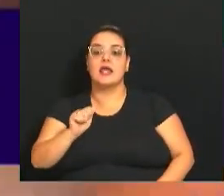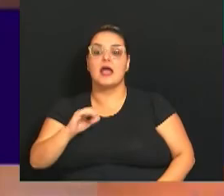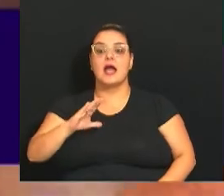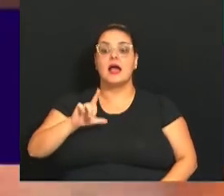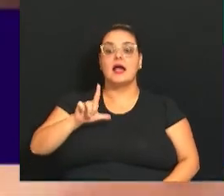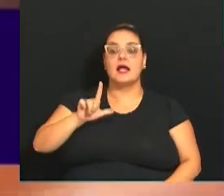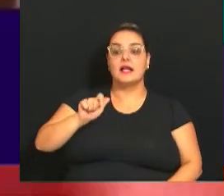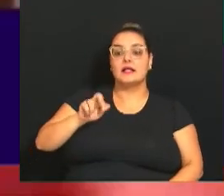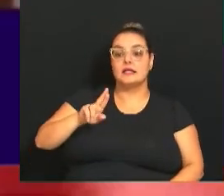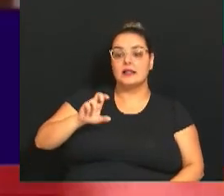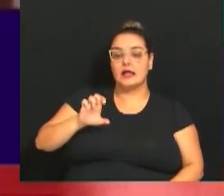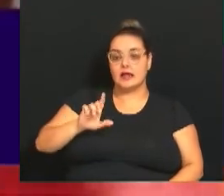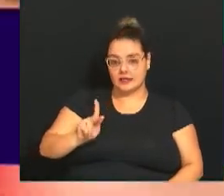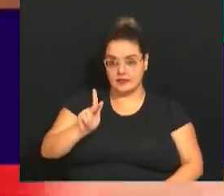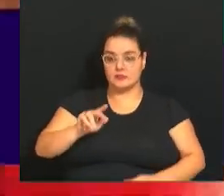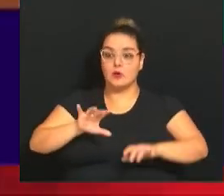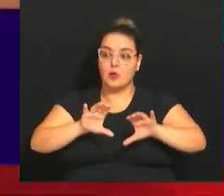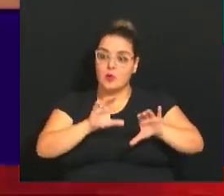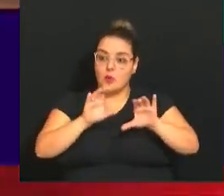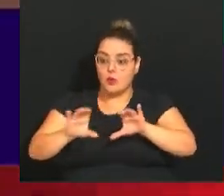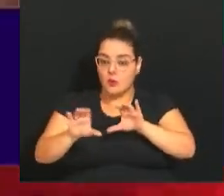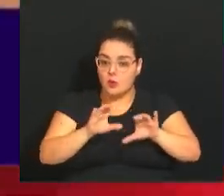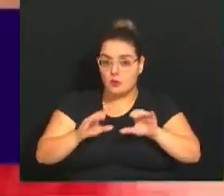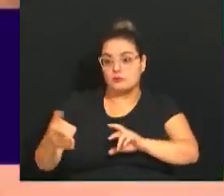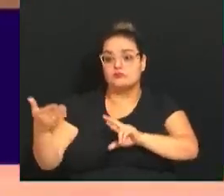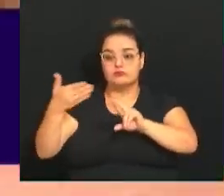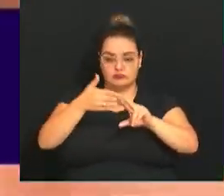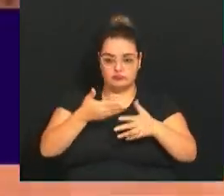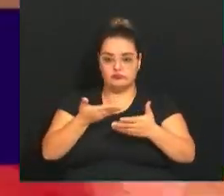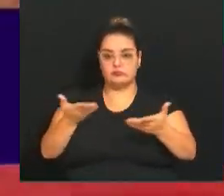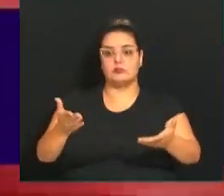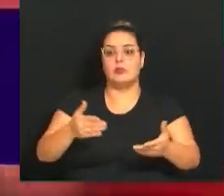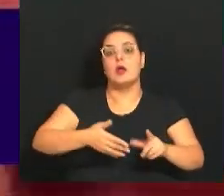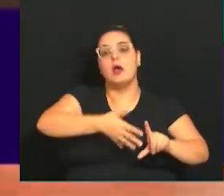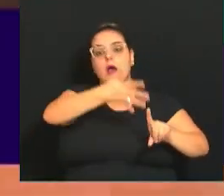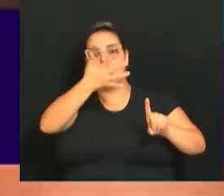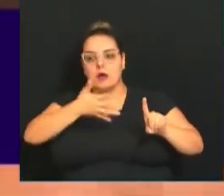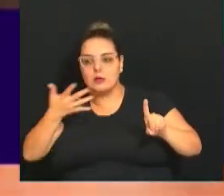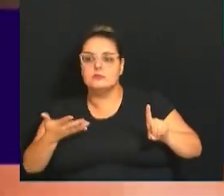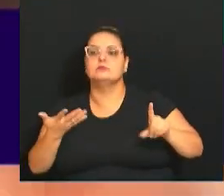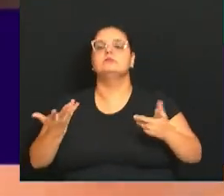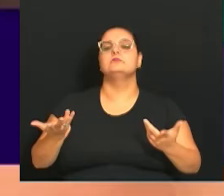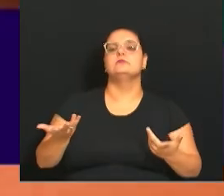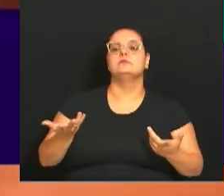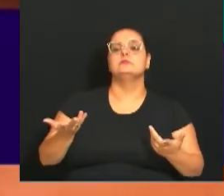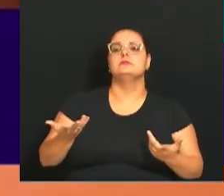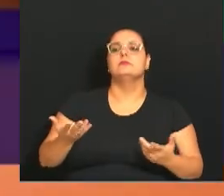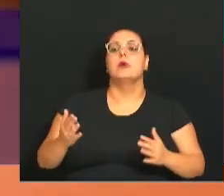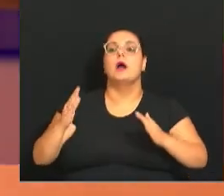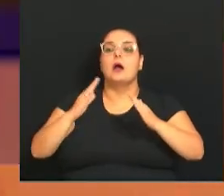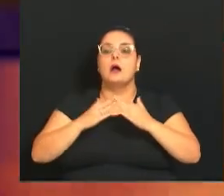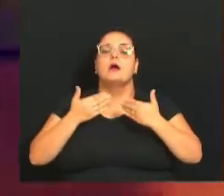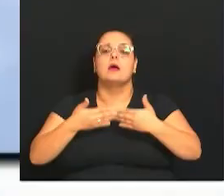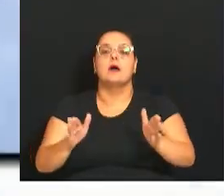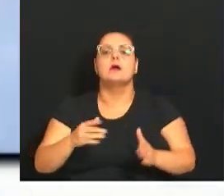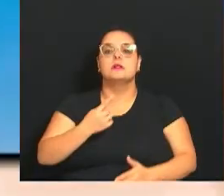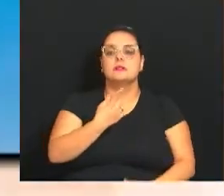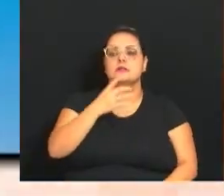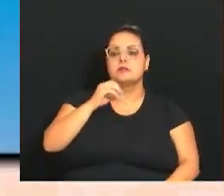das maiores representantes da cena musical LGBTQIA+. A casa abre às 10 da